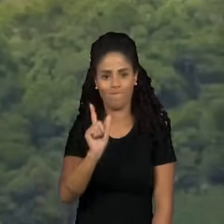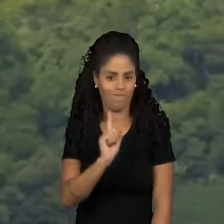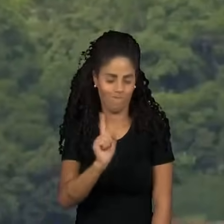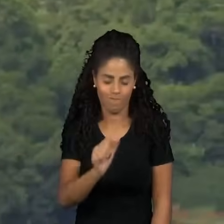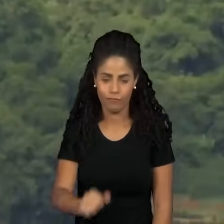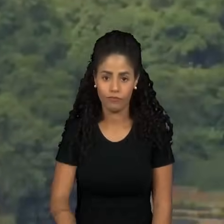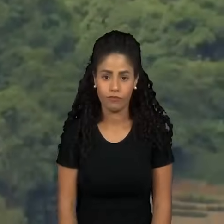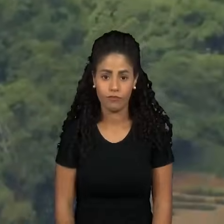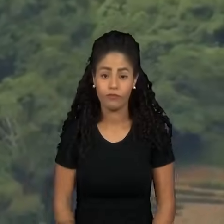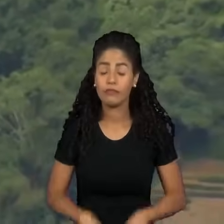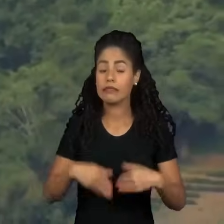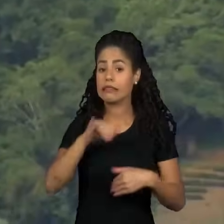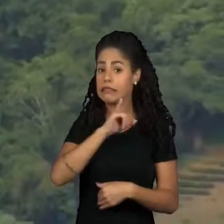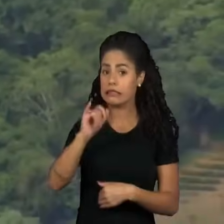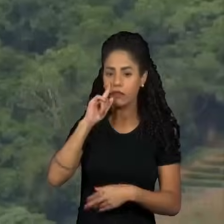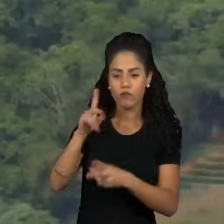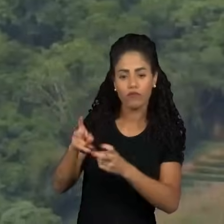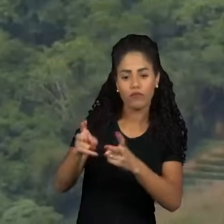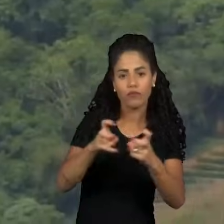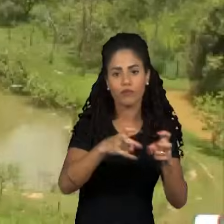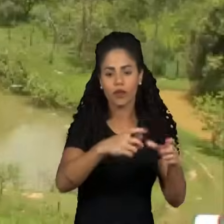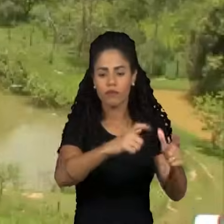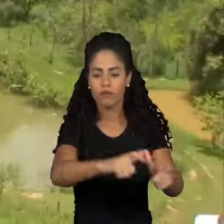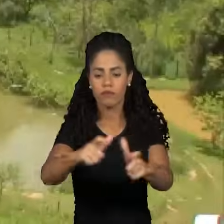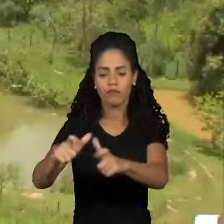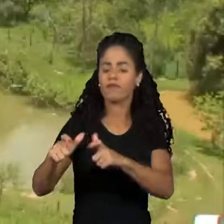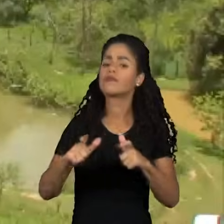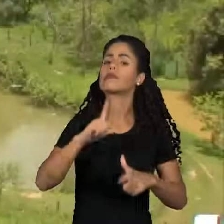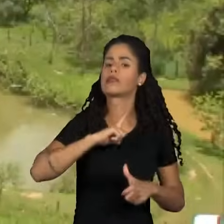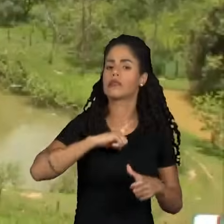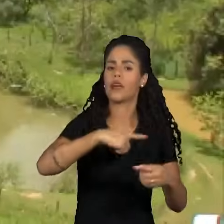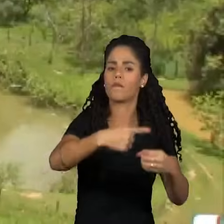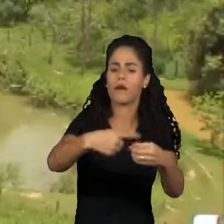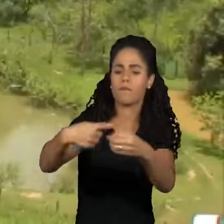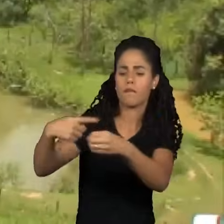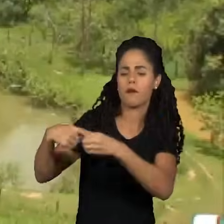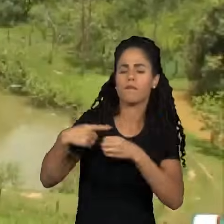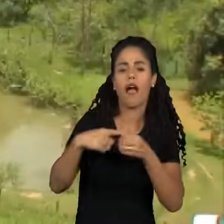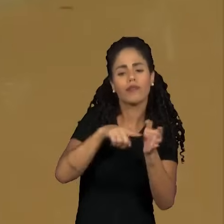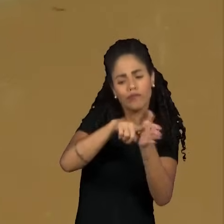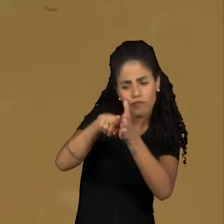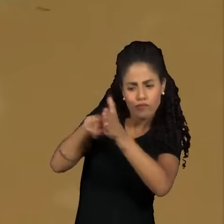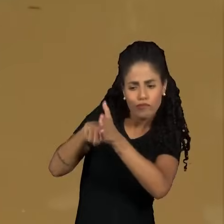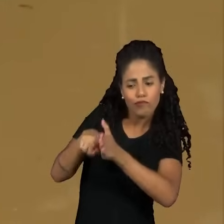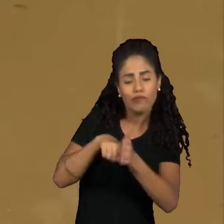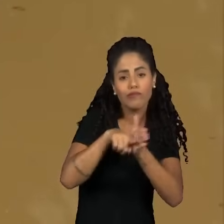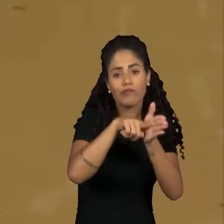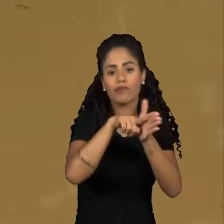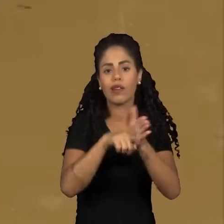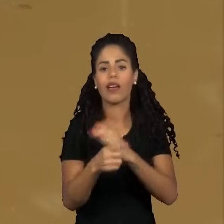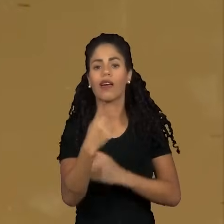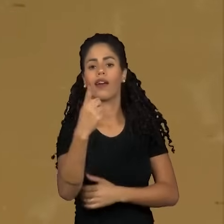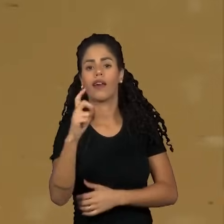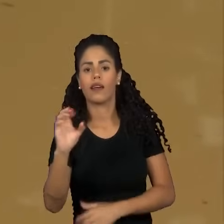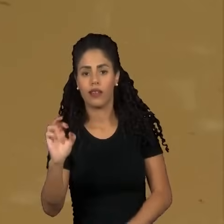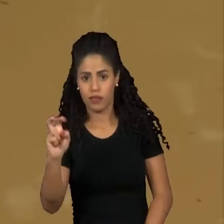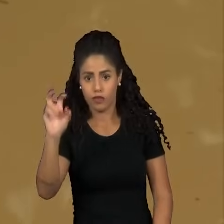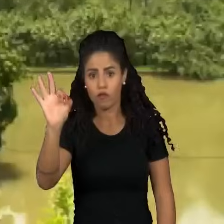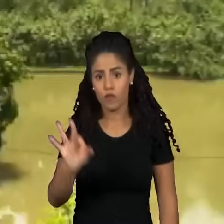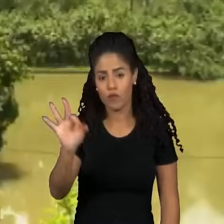Se a gente olha no conjunto das unidades de conservação municipais que foram encontrados nesse estudo, apenas cerca de